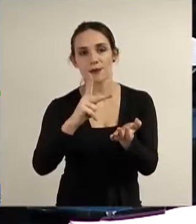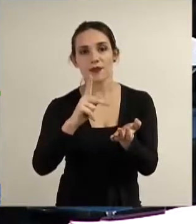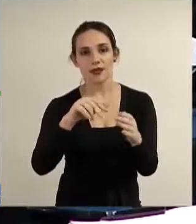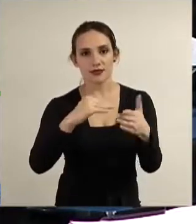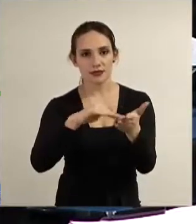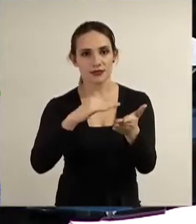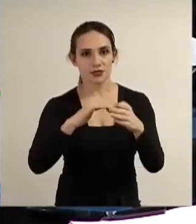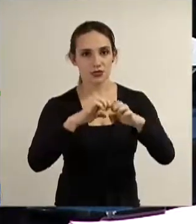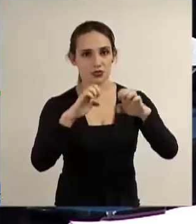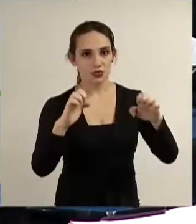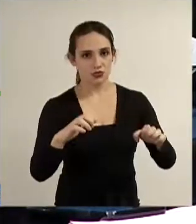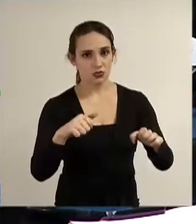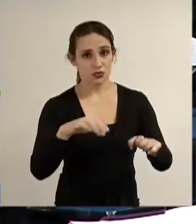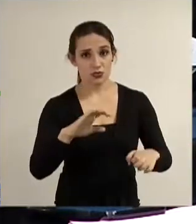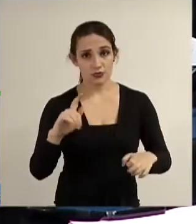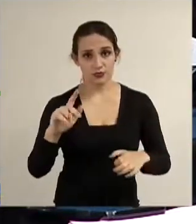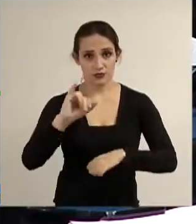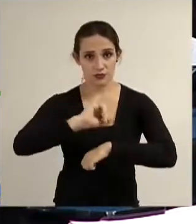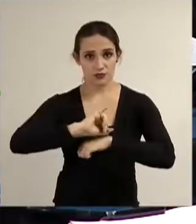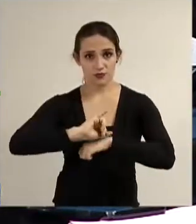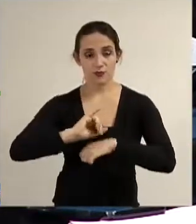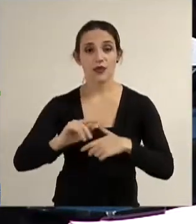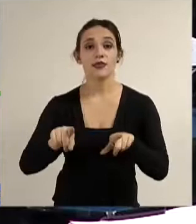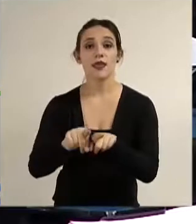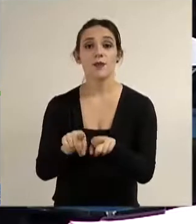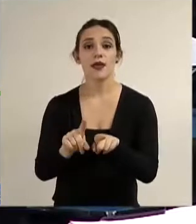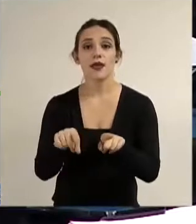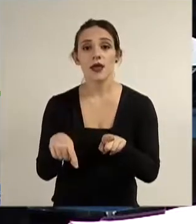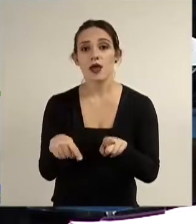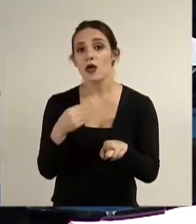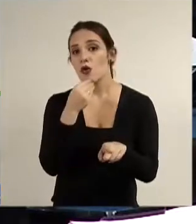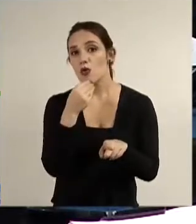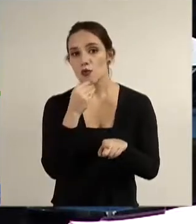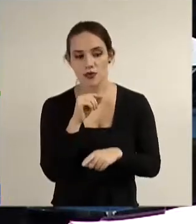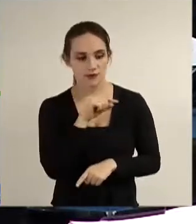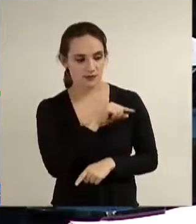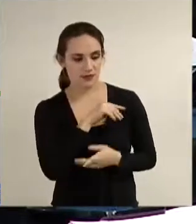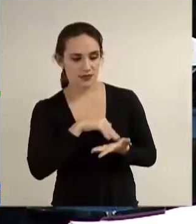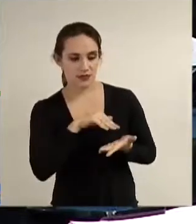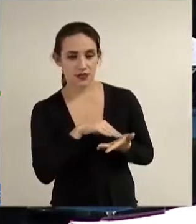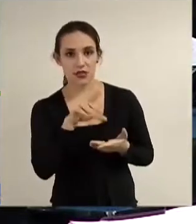Secretaria de Infraestrutura da nossa capital, e também ao secretário Rodrigo Terra,